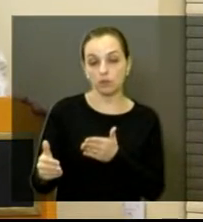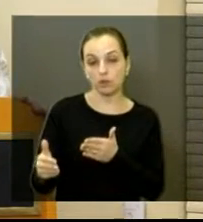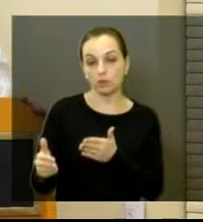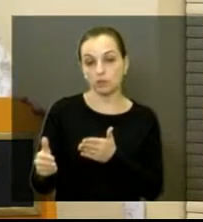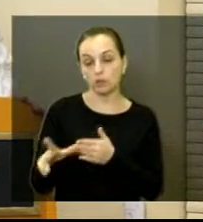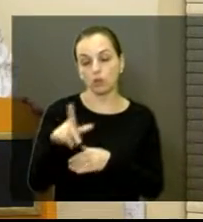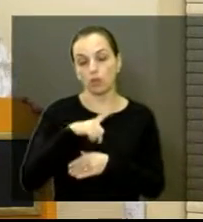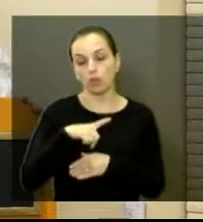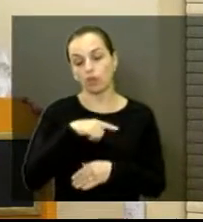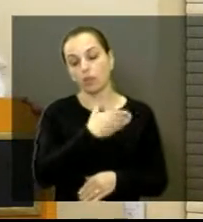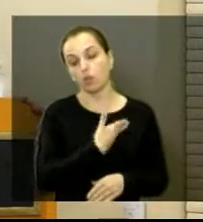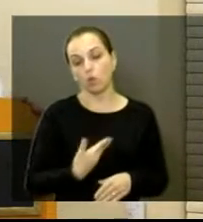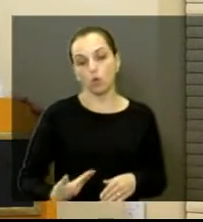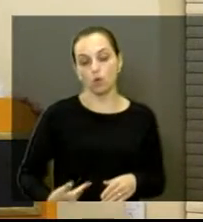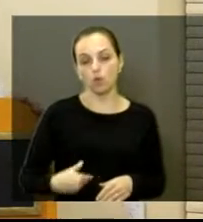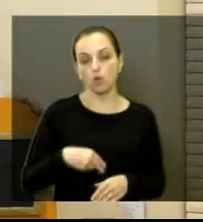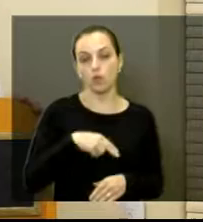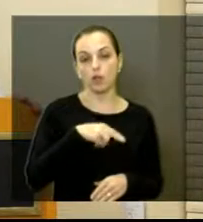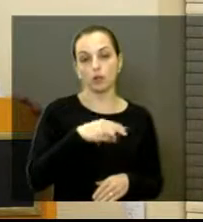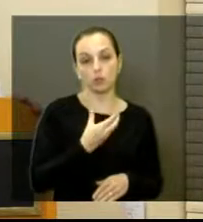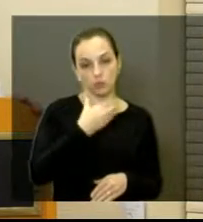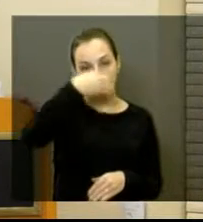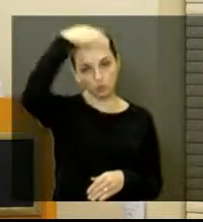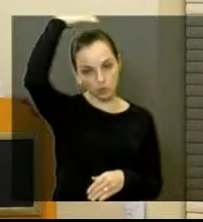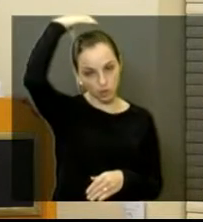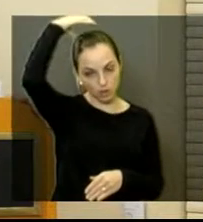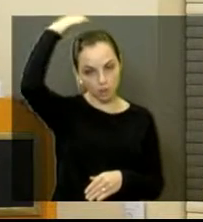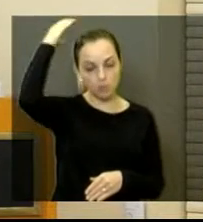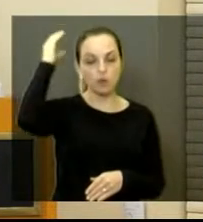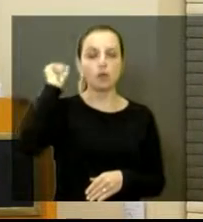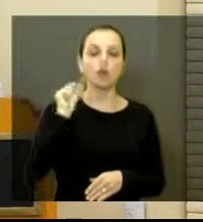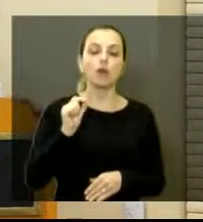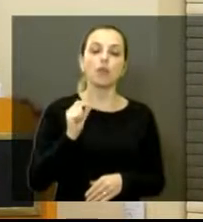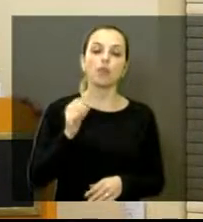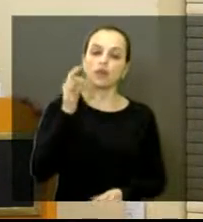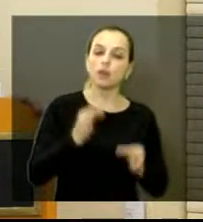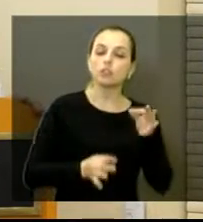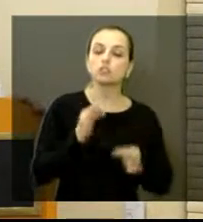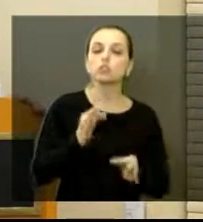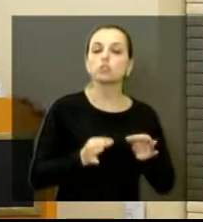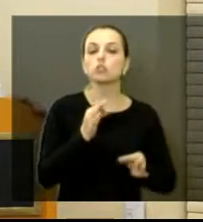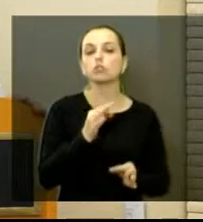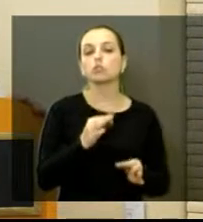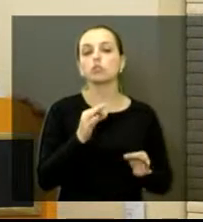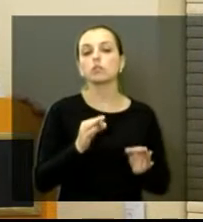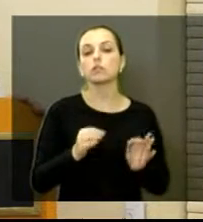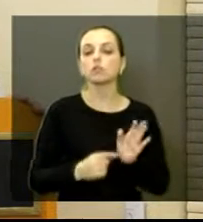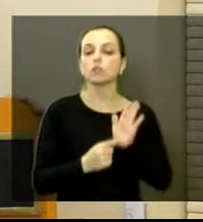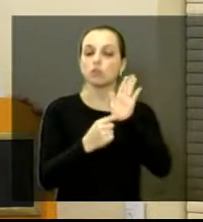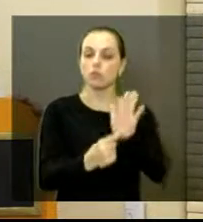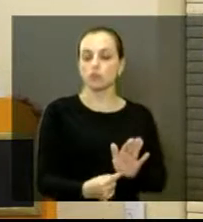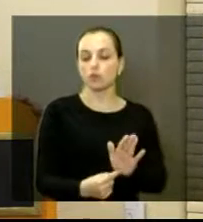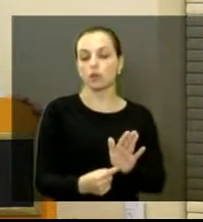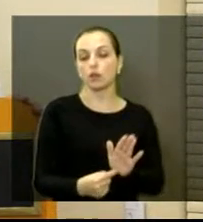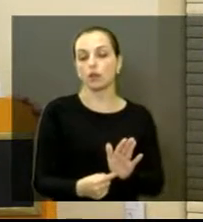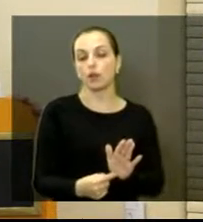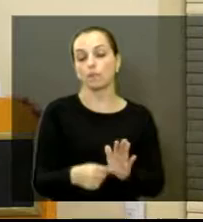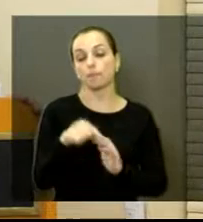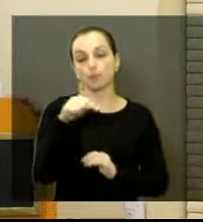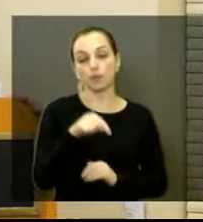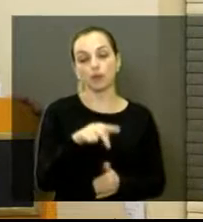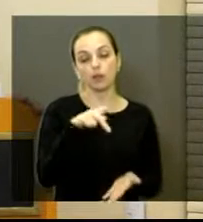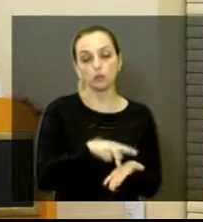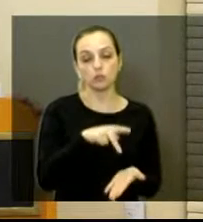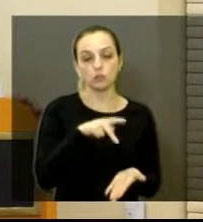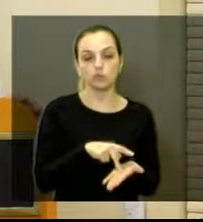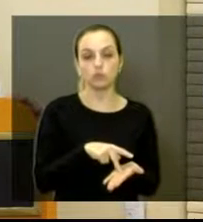do vice, enquanto se julga, mas de toda forma fica aqui com